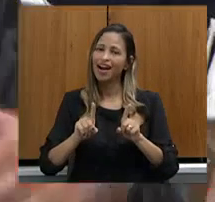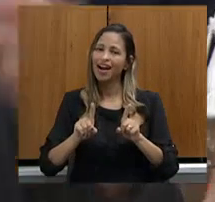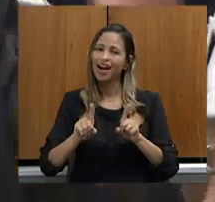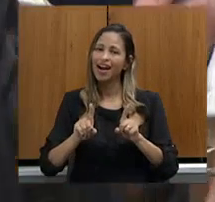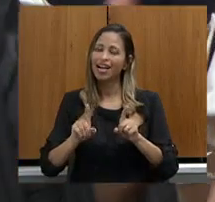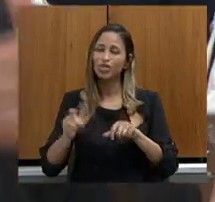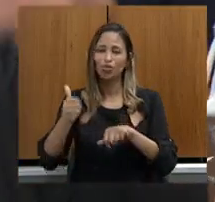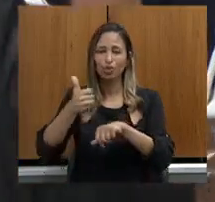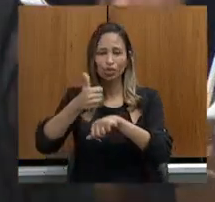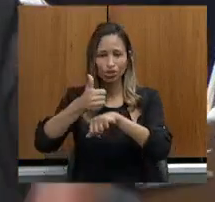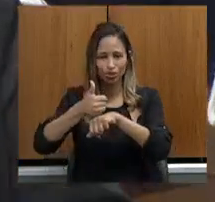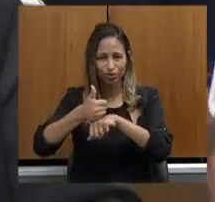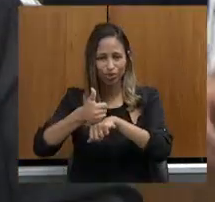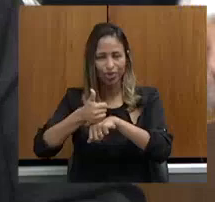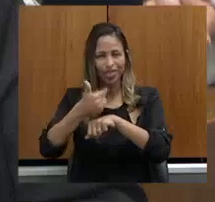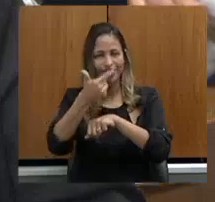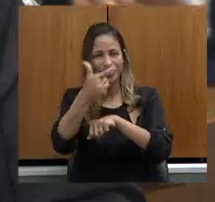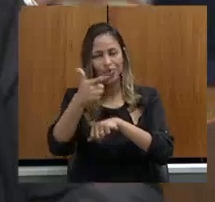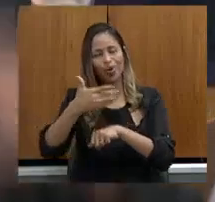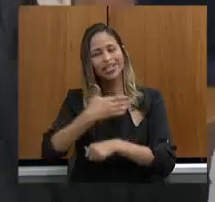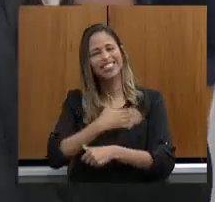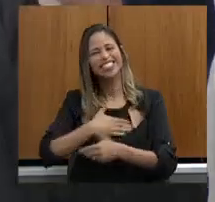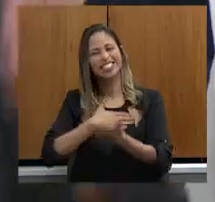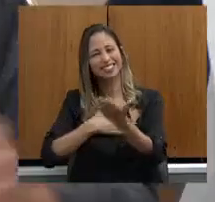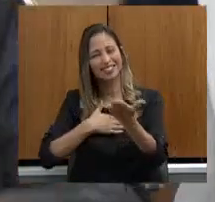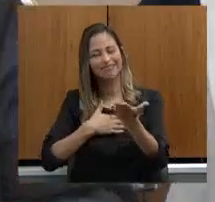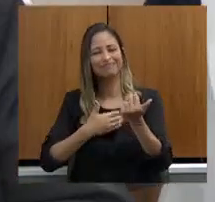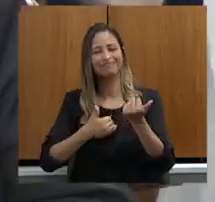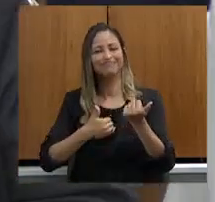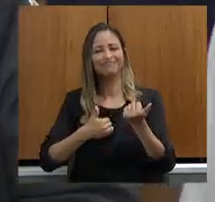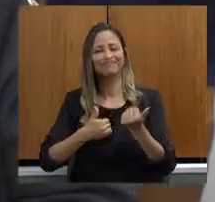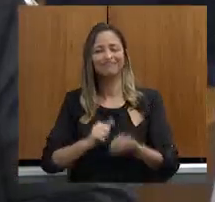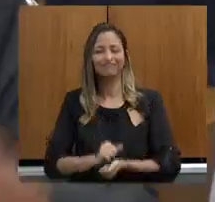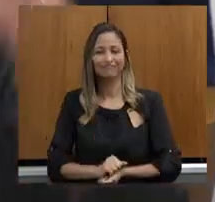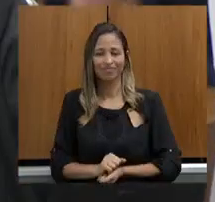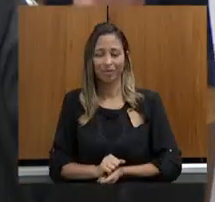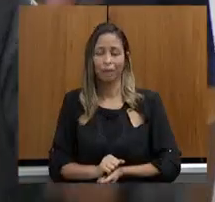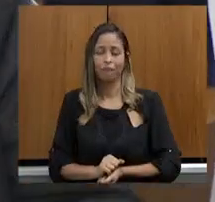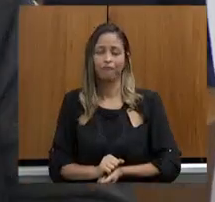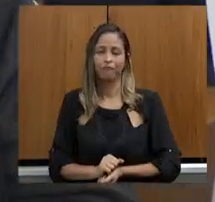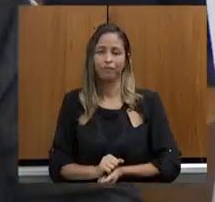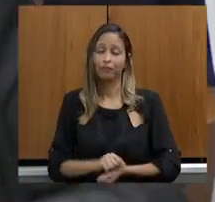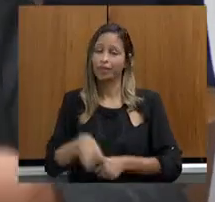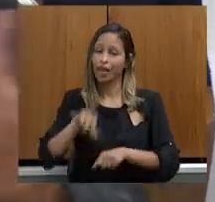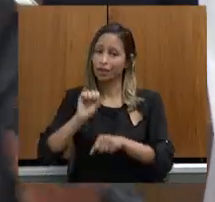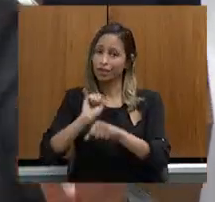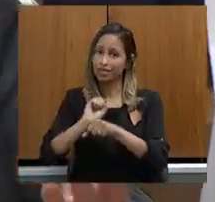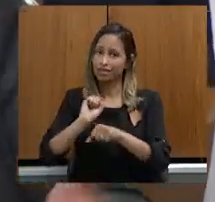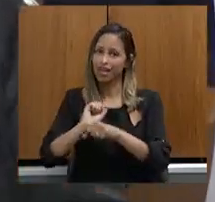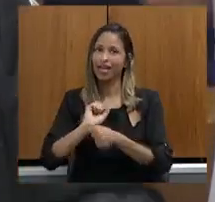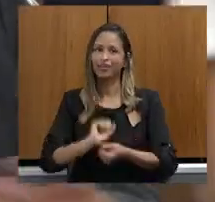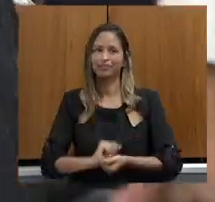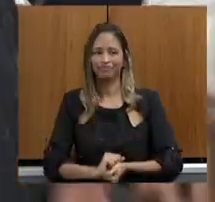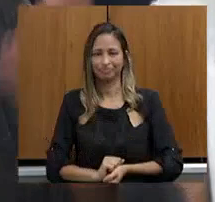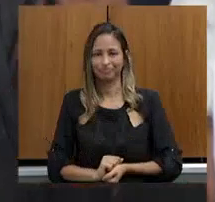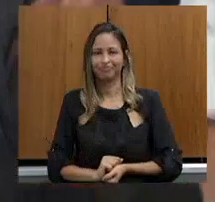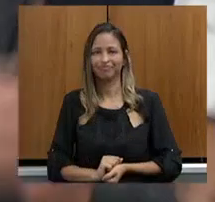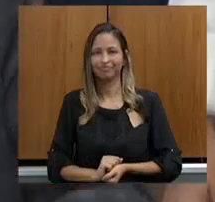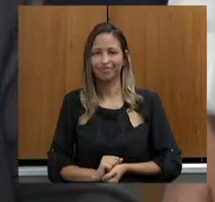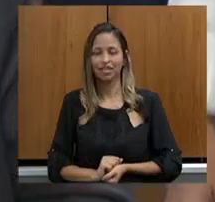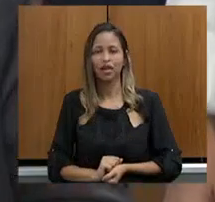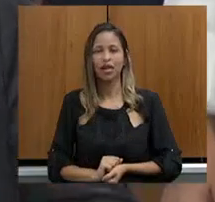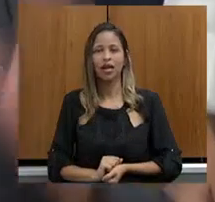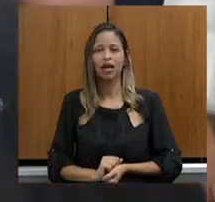substituirá sua doçura seu sua simpatia Espero que que na atividade é